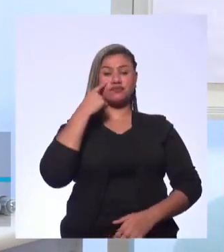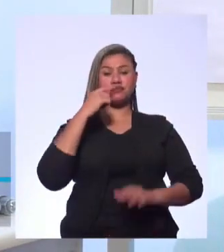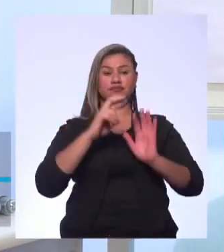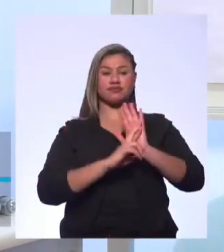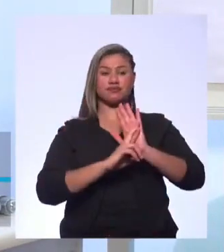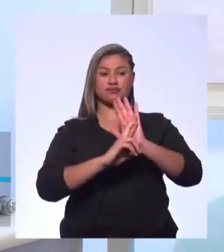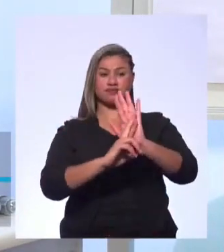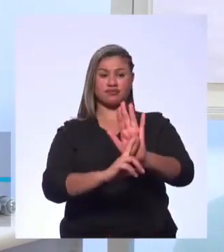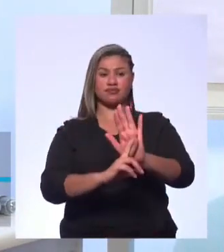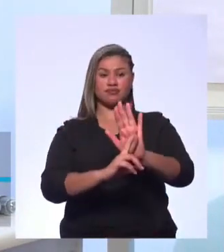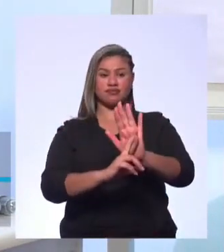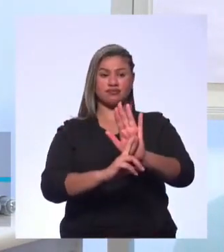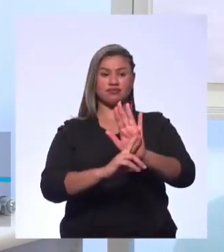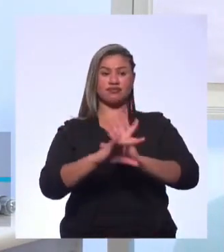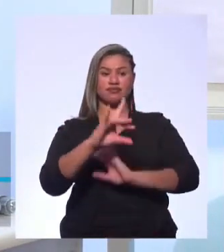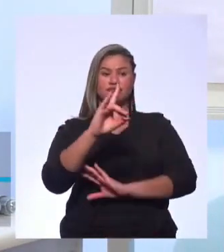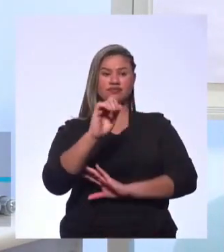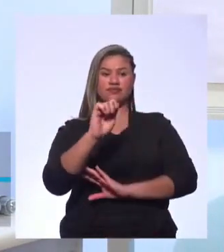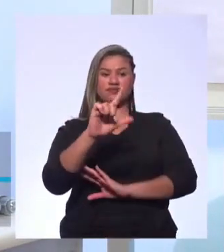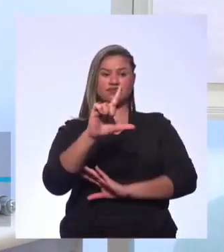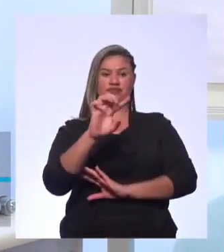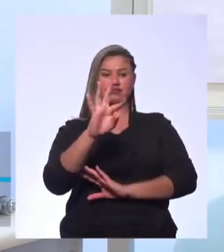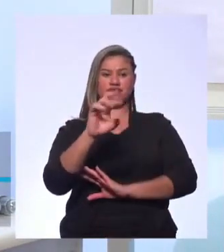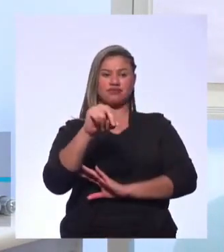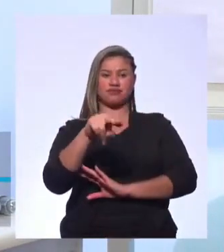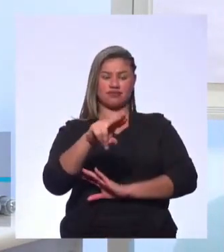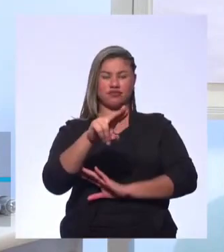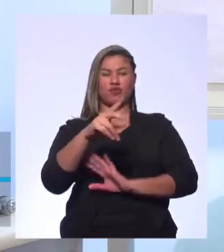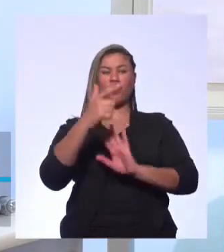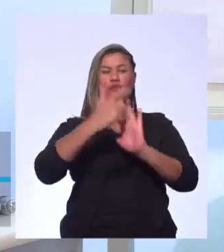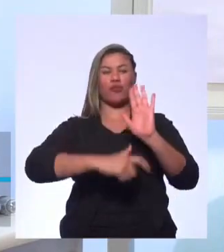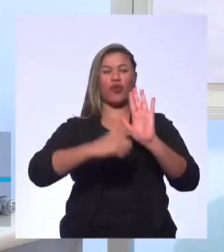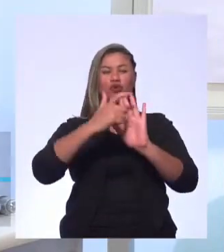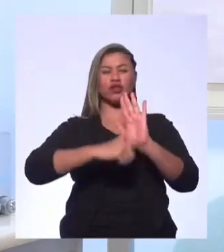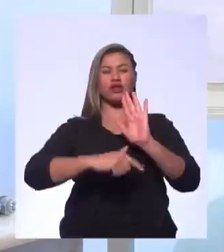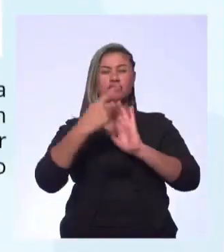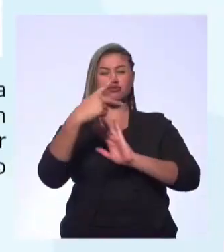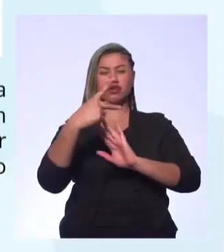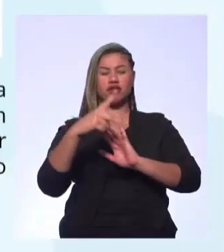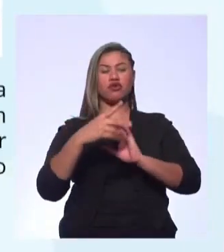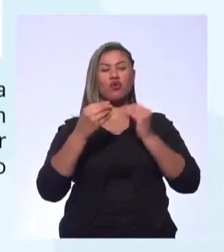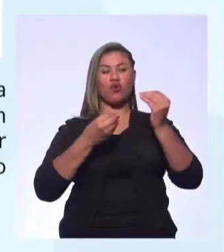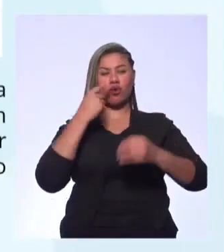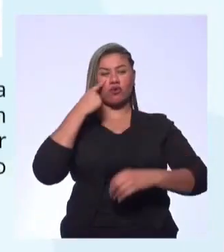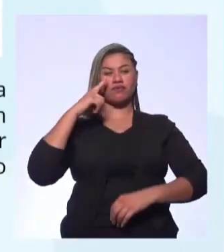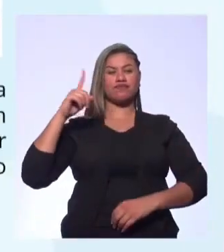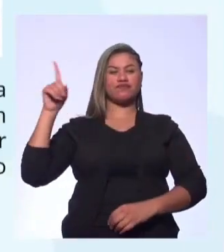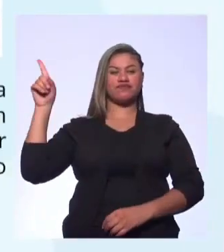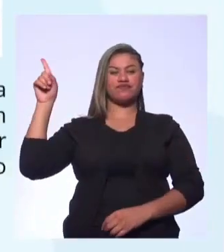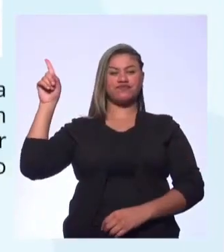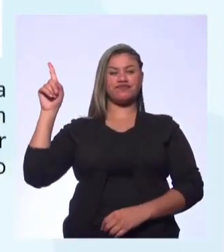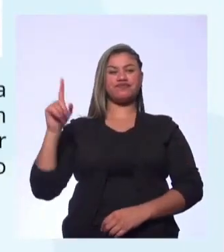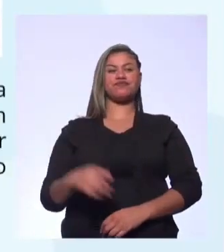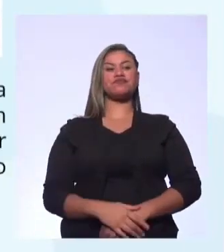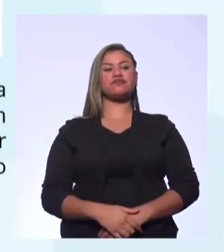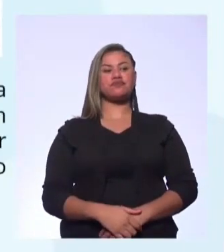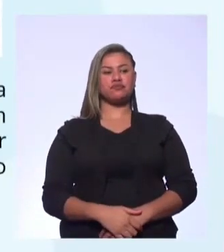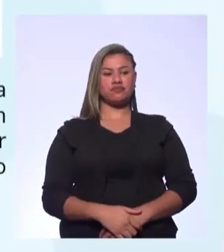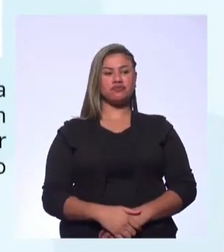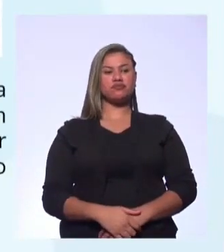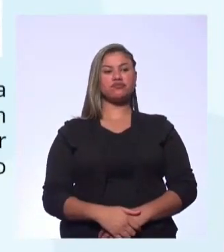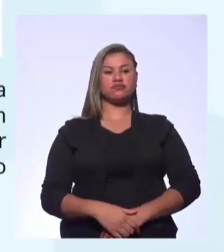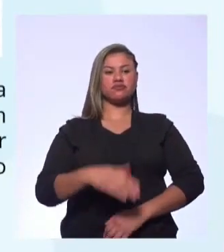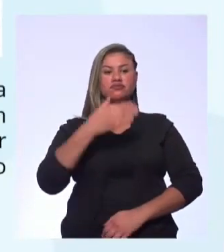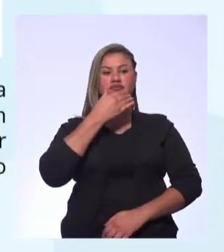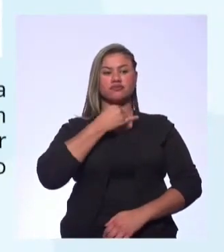representação de Dalton, como ele representou os modelos. Se vocês olharem aqui na tela, aqui nós temos a representação que o